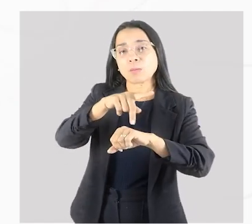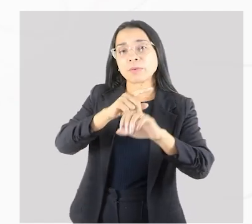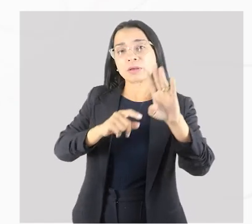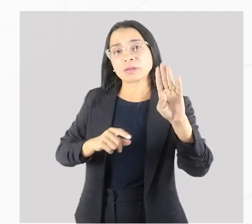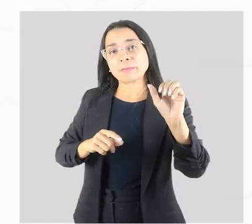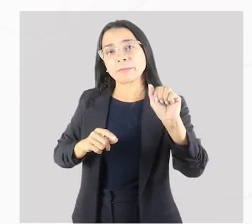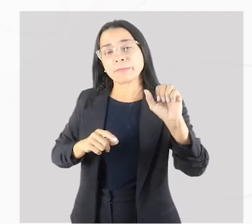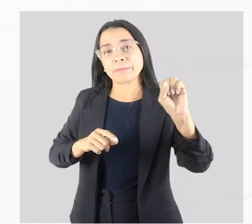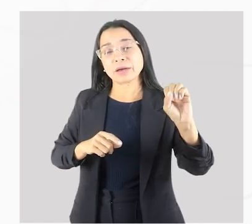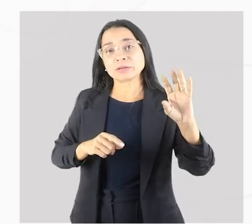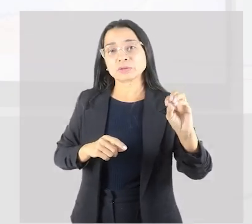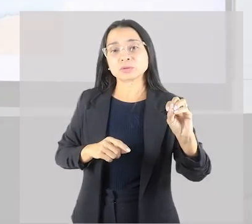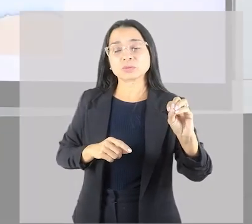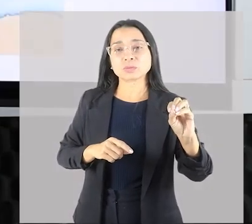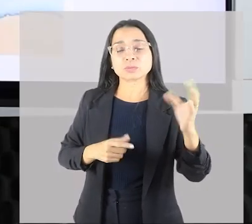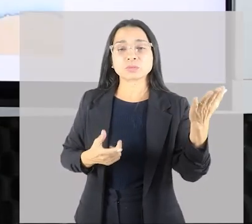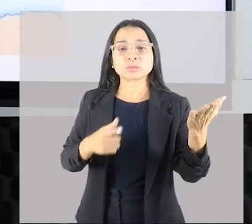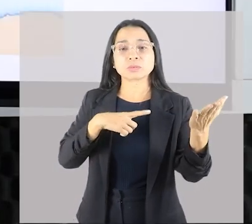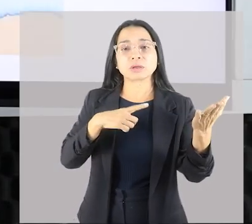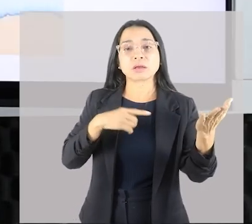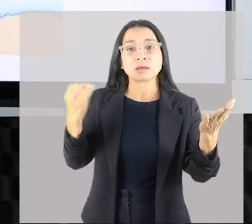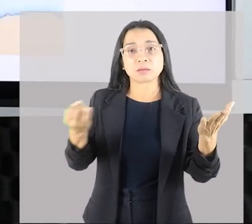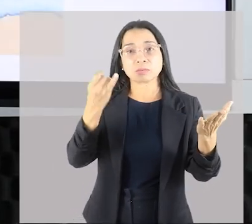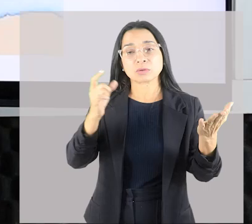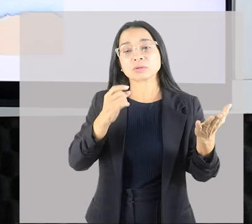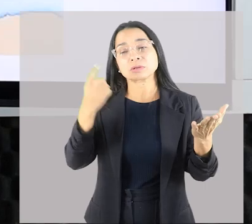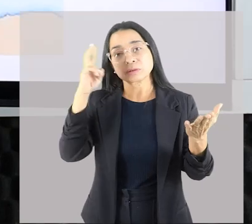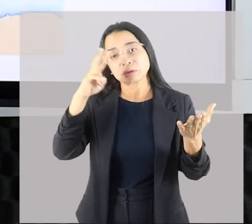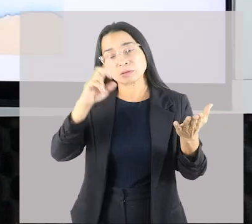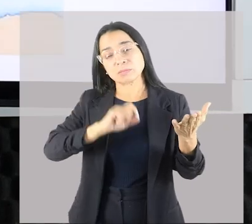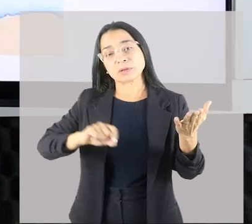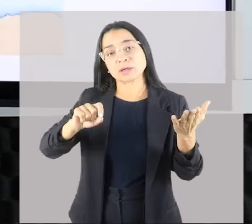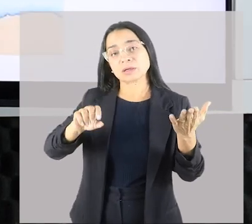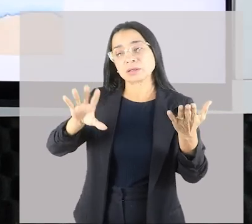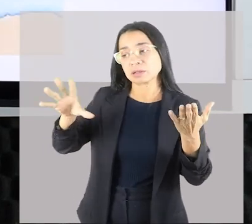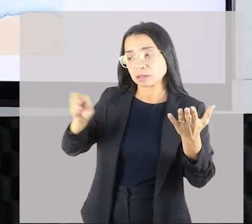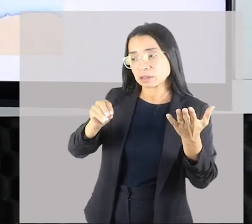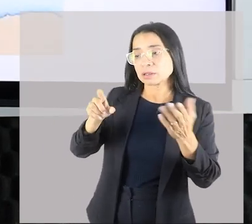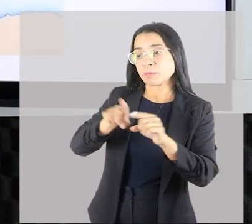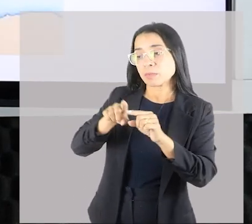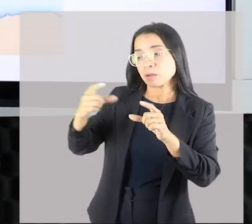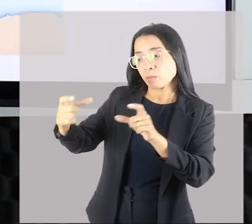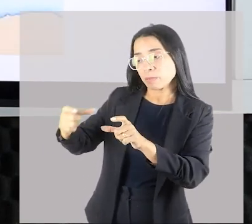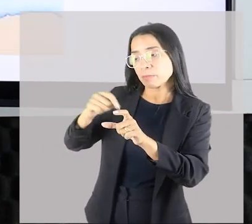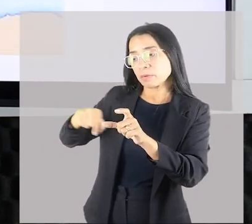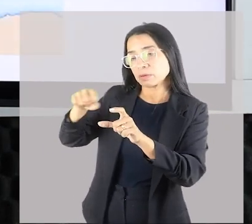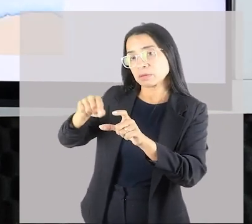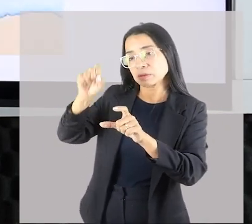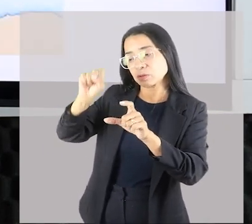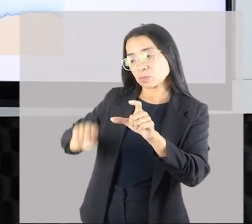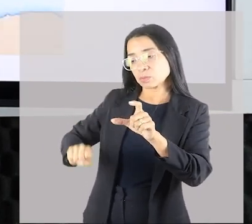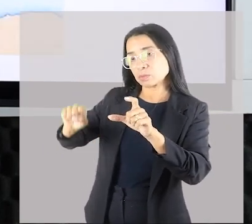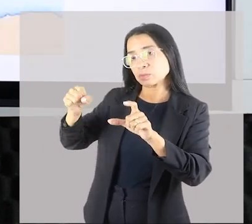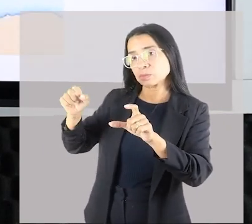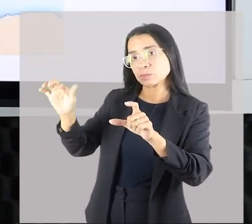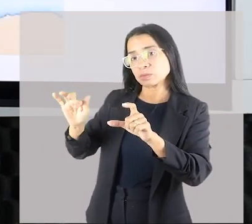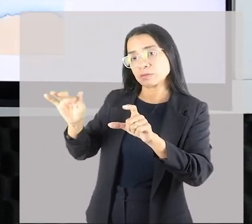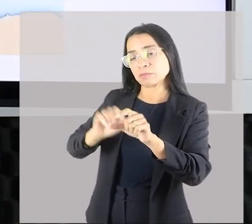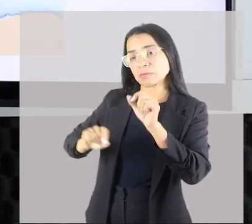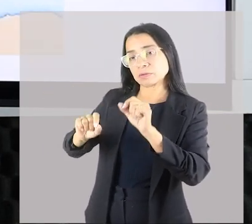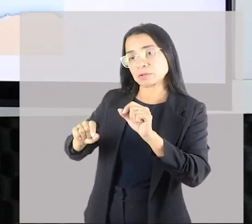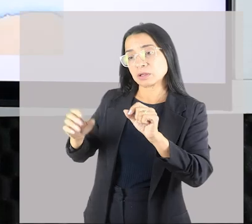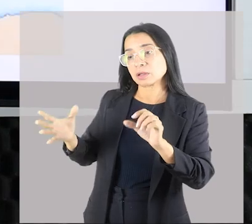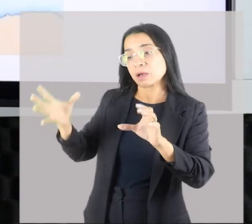Espanha. É importante frisar que a região do País Basco ainda pega também partes do sul da França, mas ela está concentrada principalmente